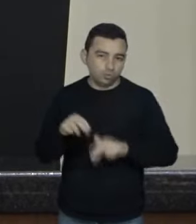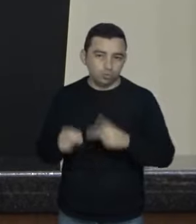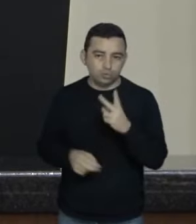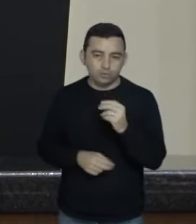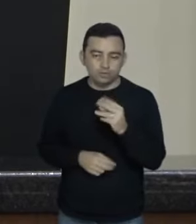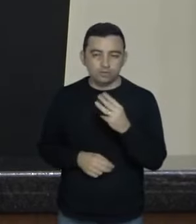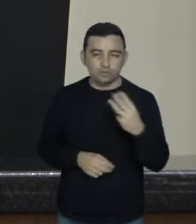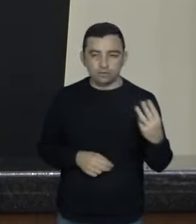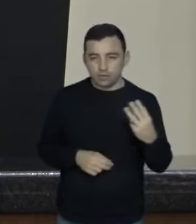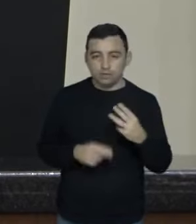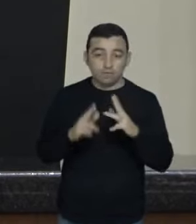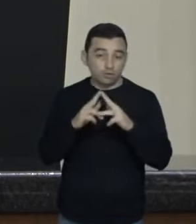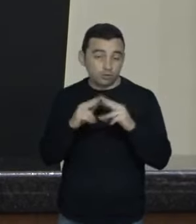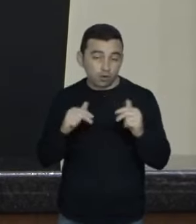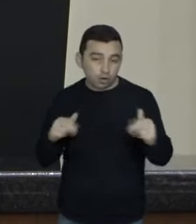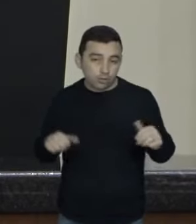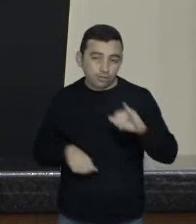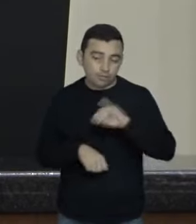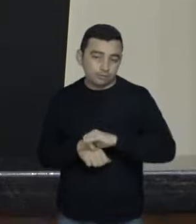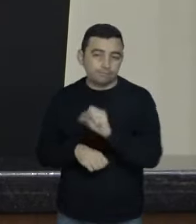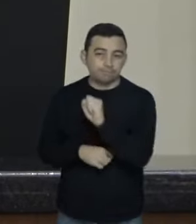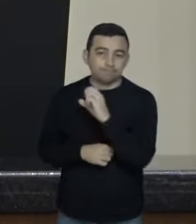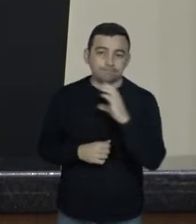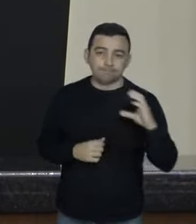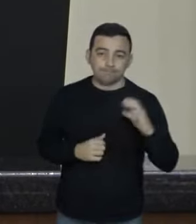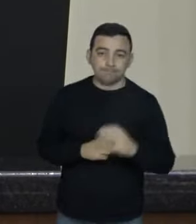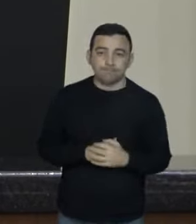Florianópolis capital do Estado de Santa Catarina